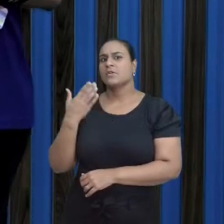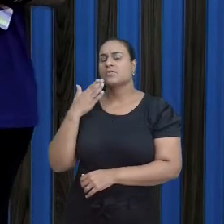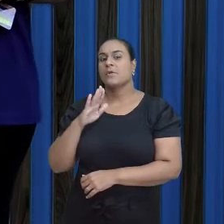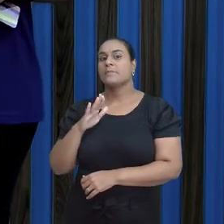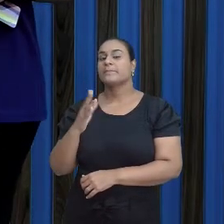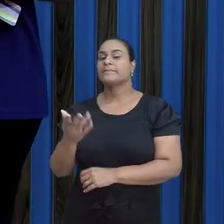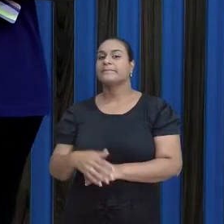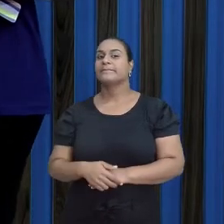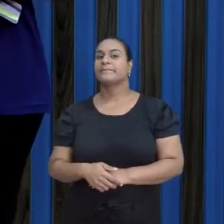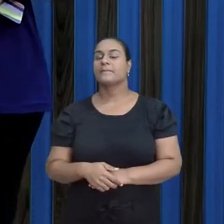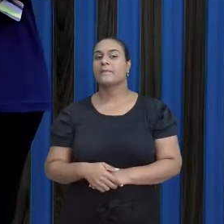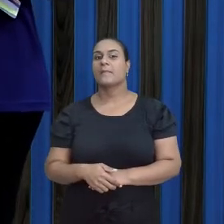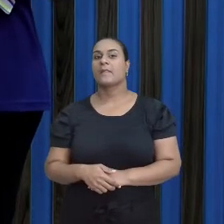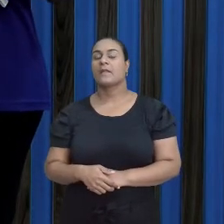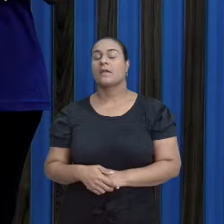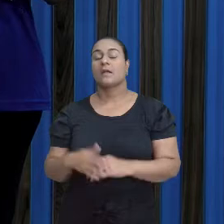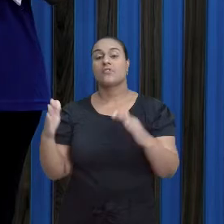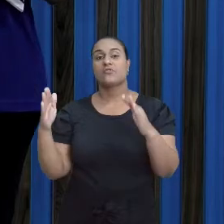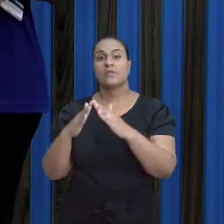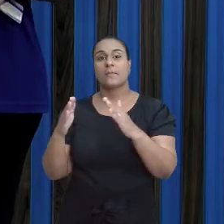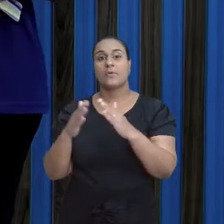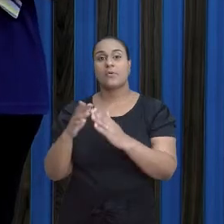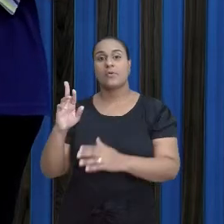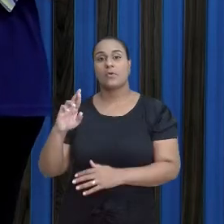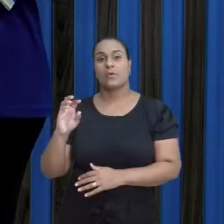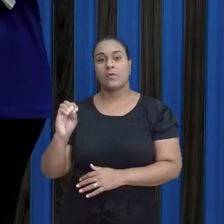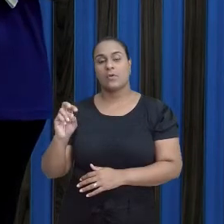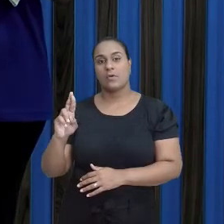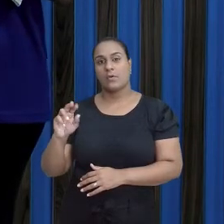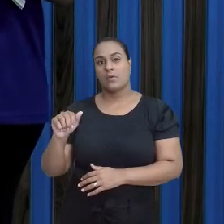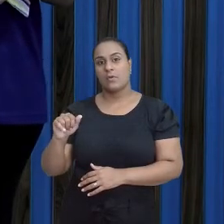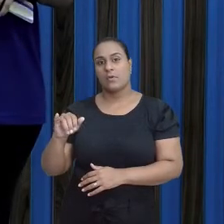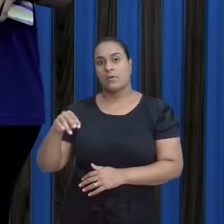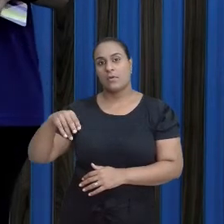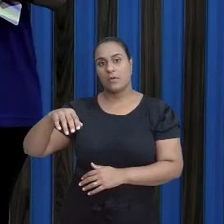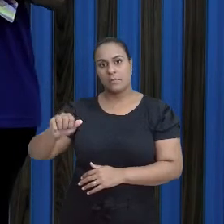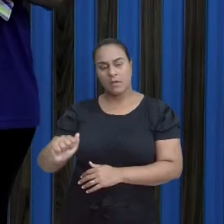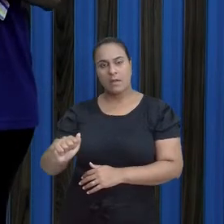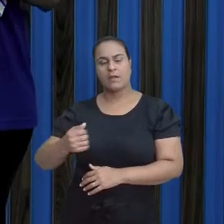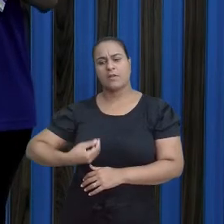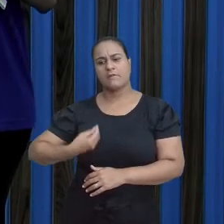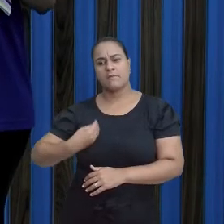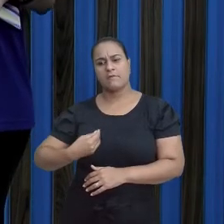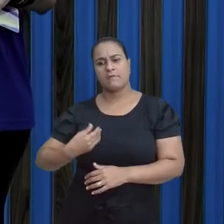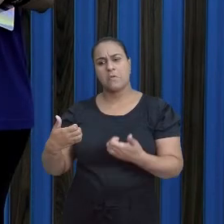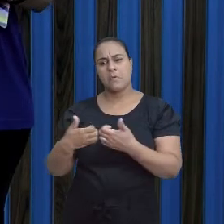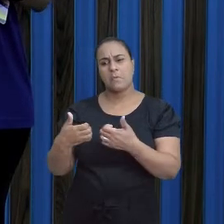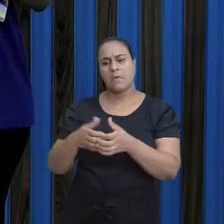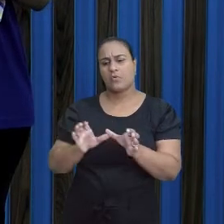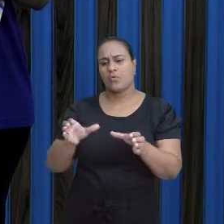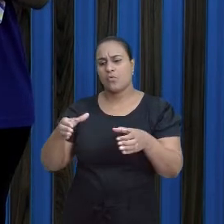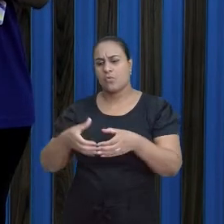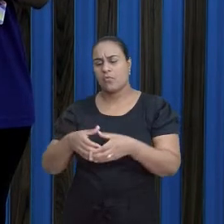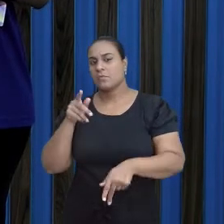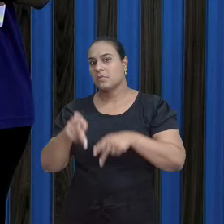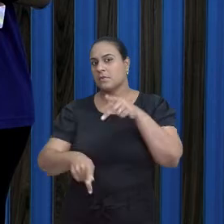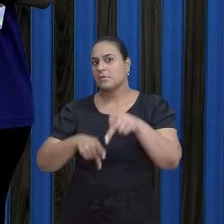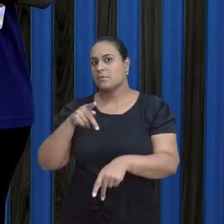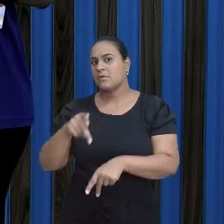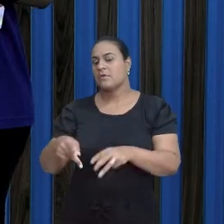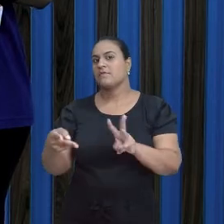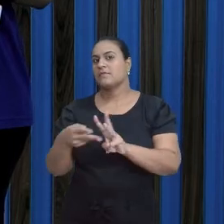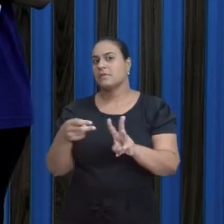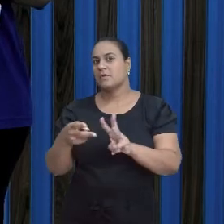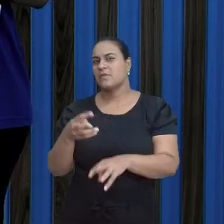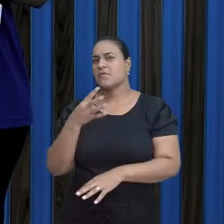Roraima, né, e ele já conviveu ali com algumas comunidades, já chegou junto, né, já conheceu